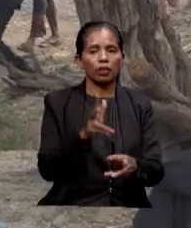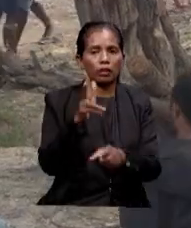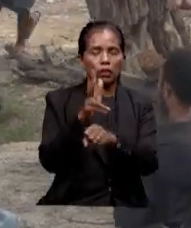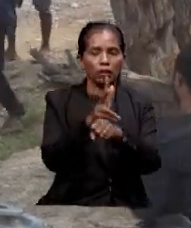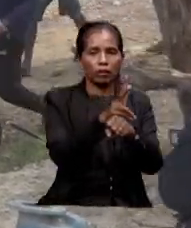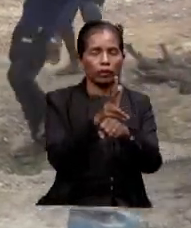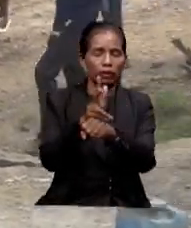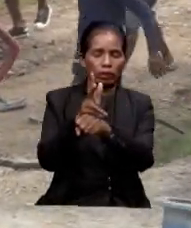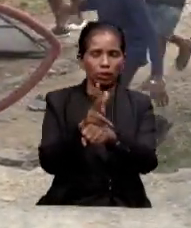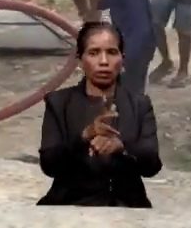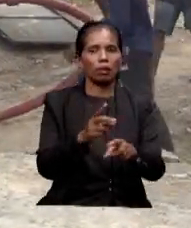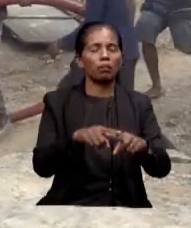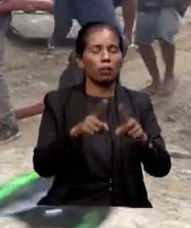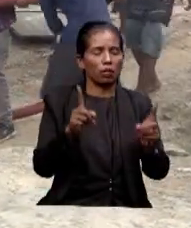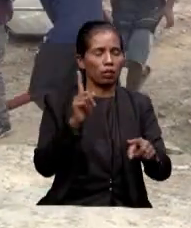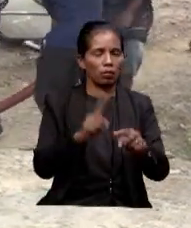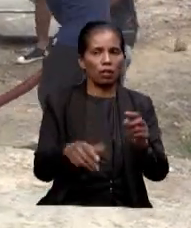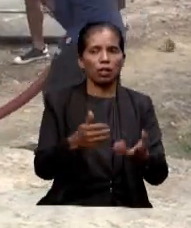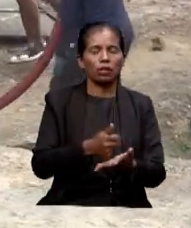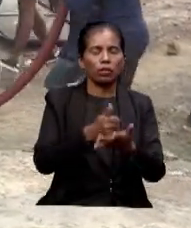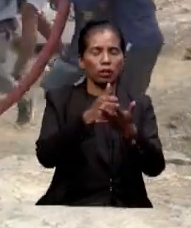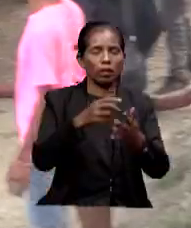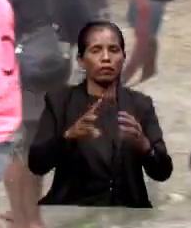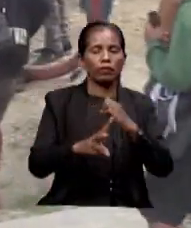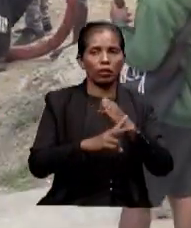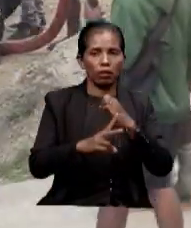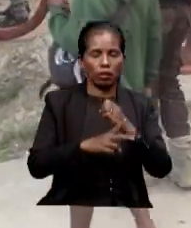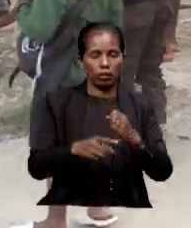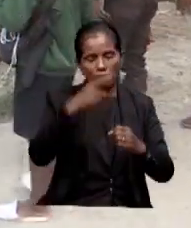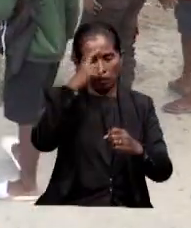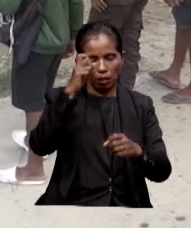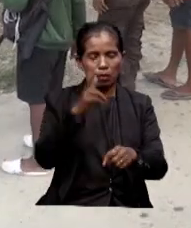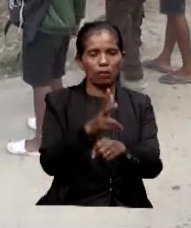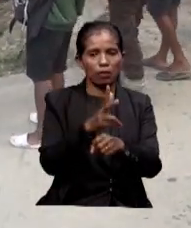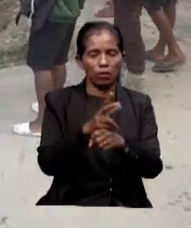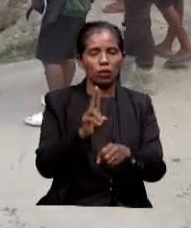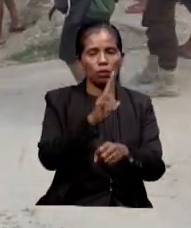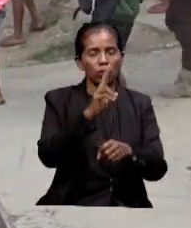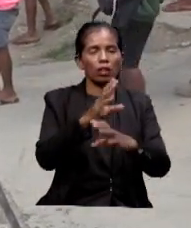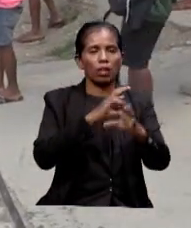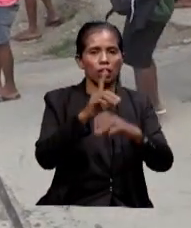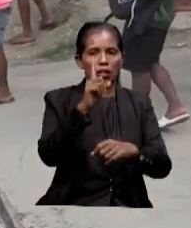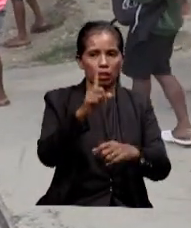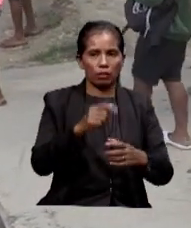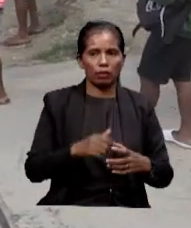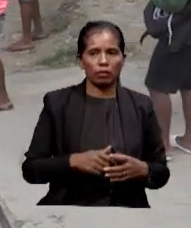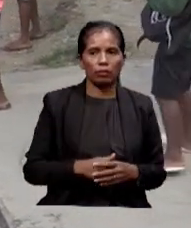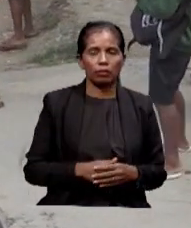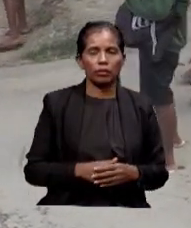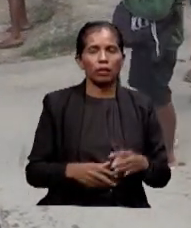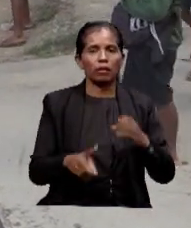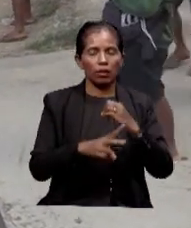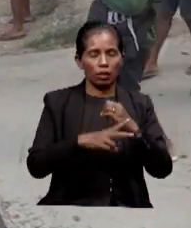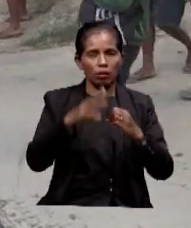refere, mas bela bela salva vítima nenhuma, tamba bombeiros tão tarde não usa creta irdei. Vítima